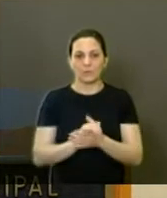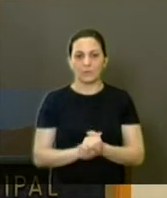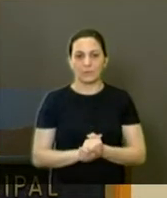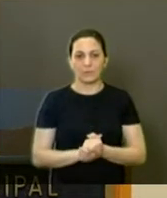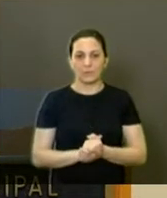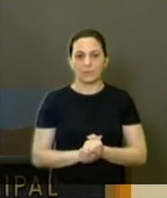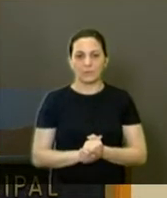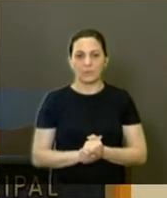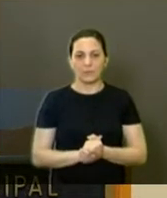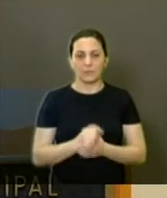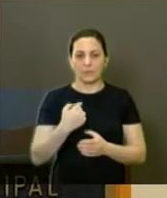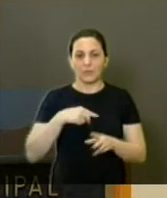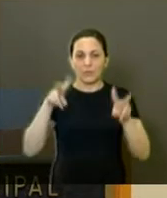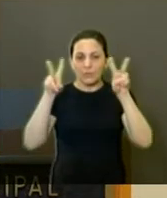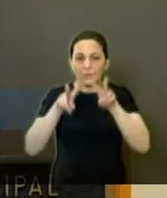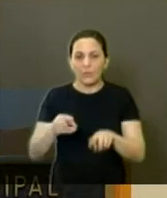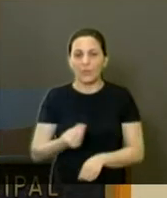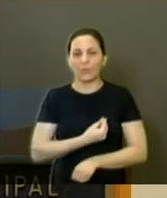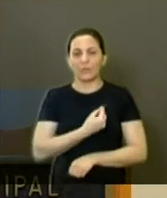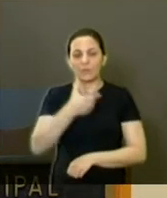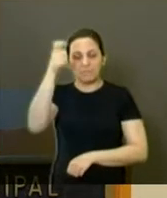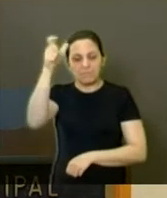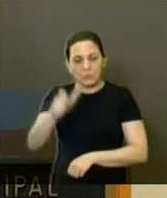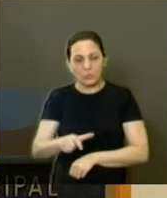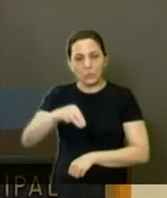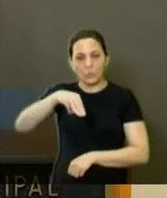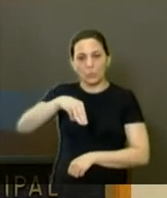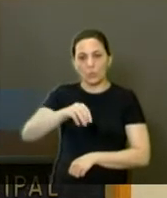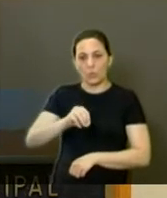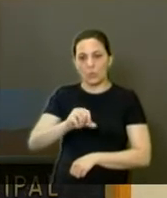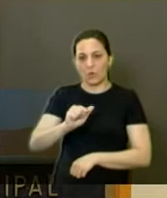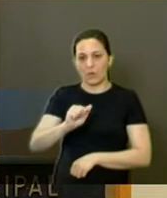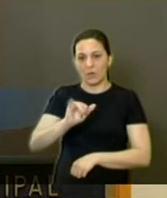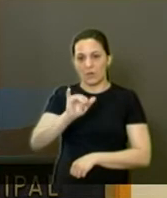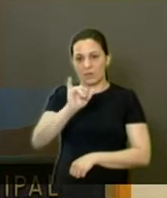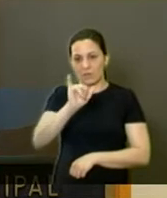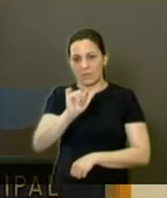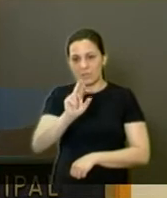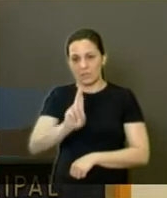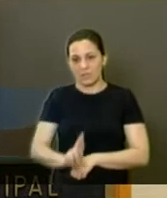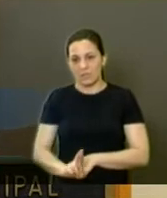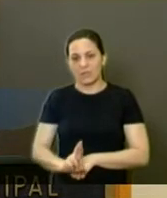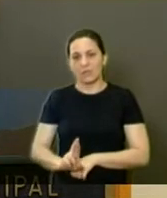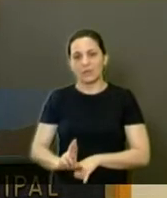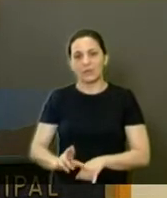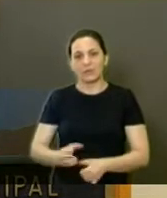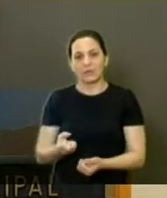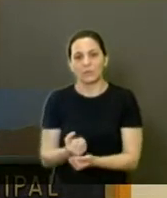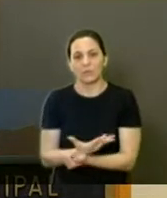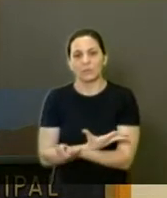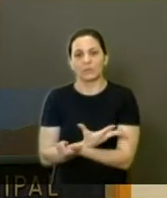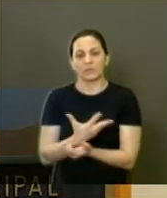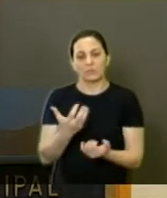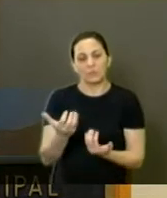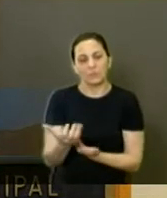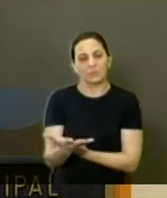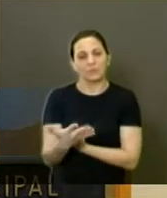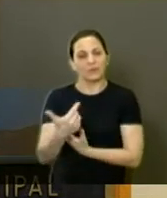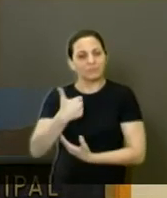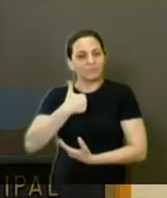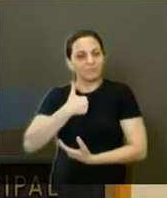por ser testemunha ocular da vida desse cidadão emocionado, meu querido irmão Moacir de